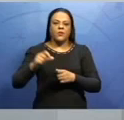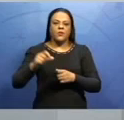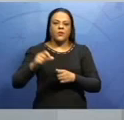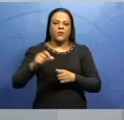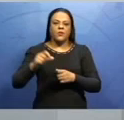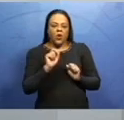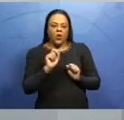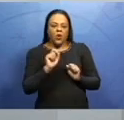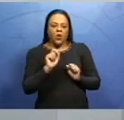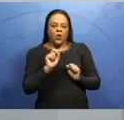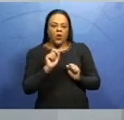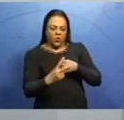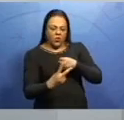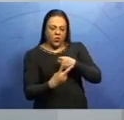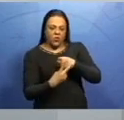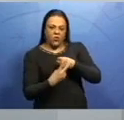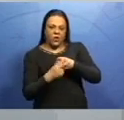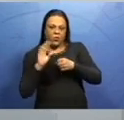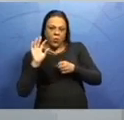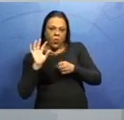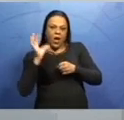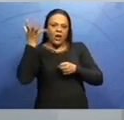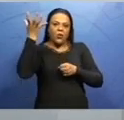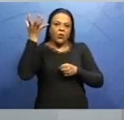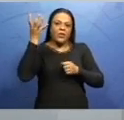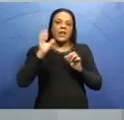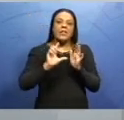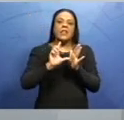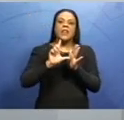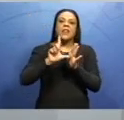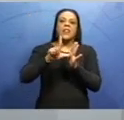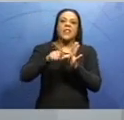Então, vai acontecer logo mais.